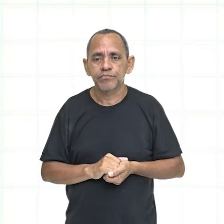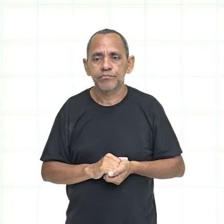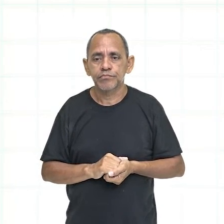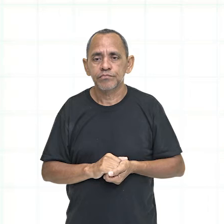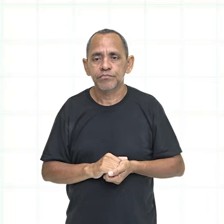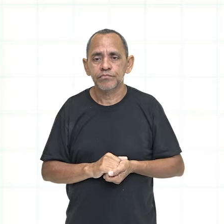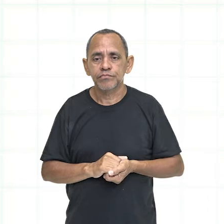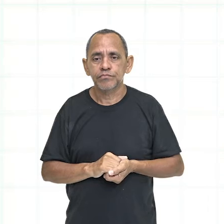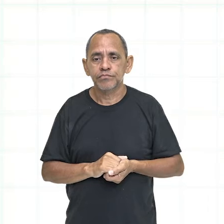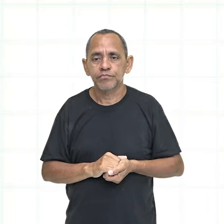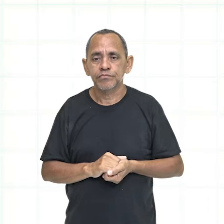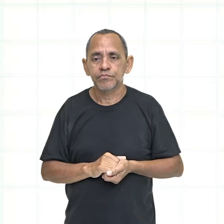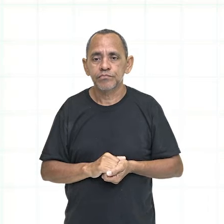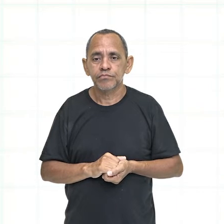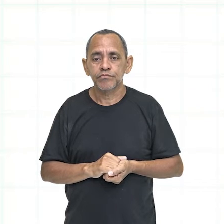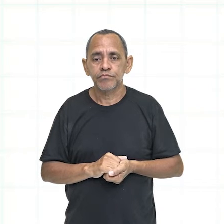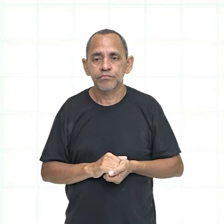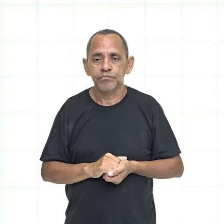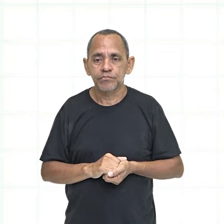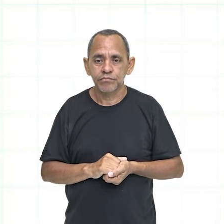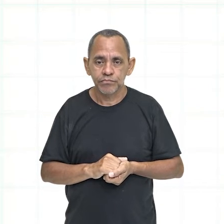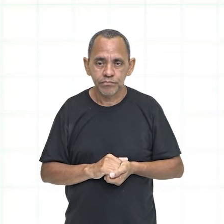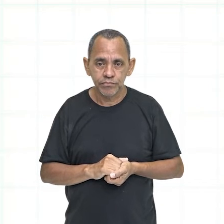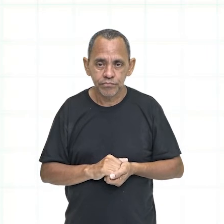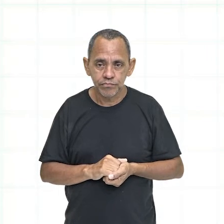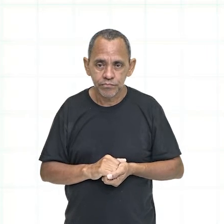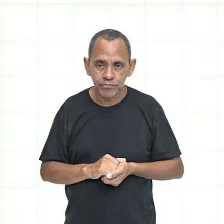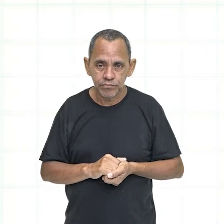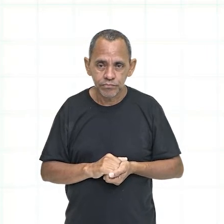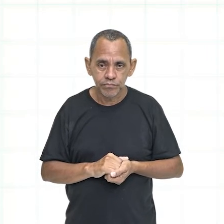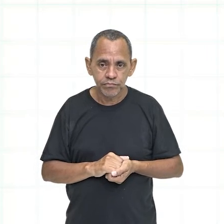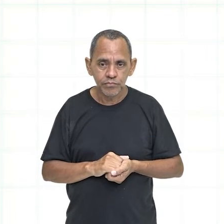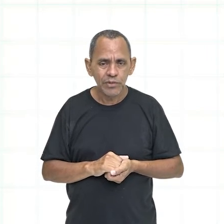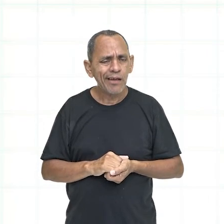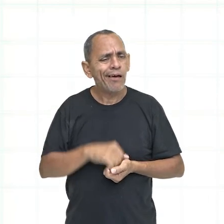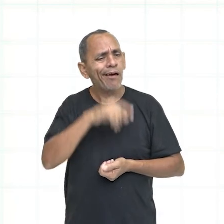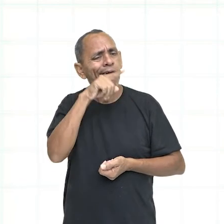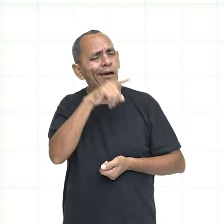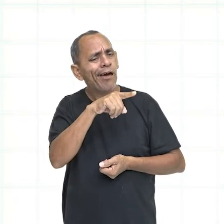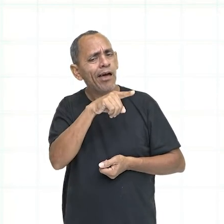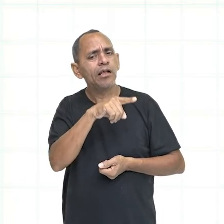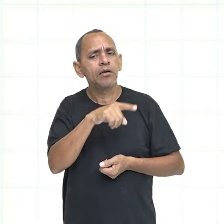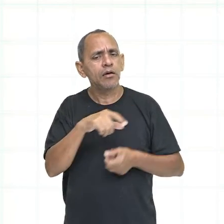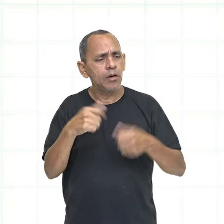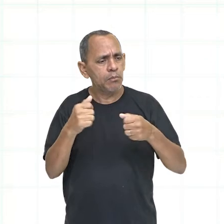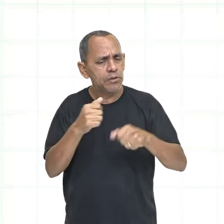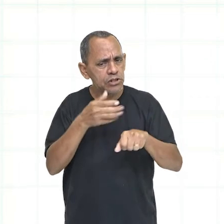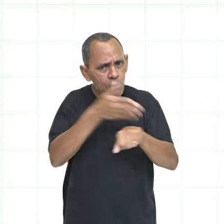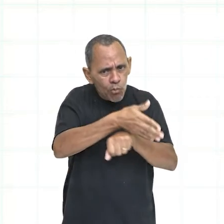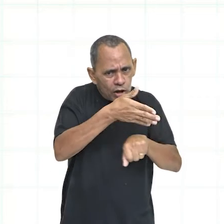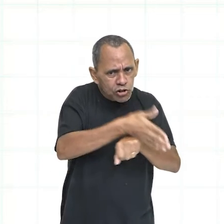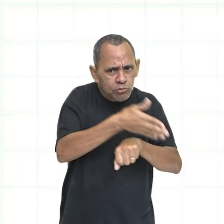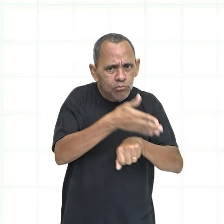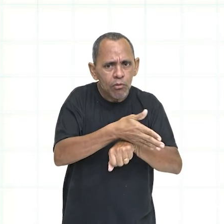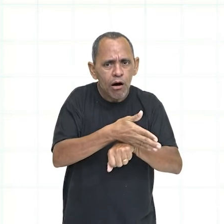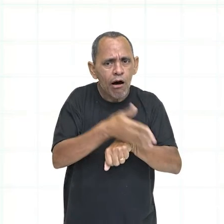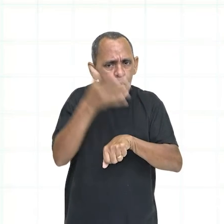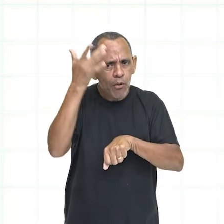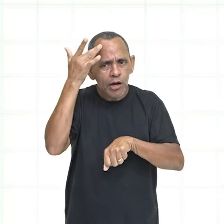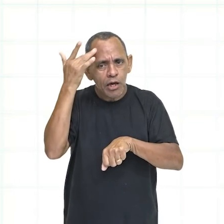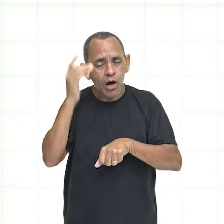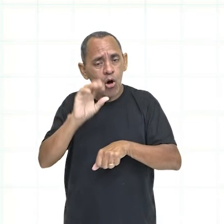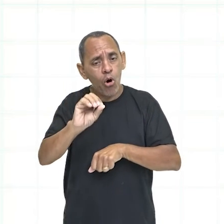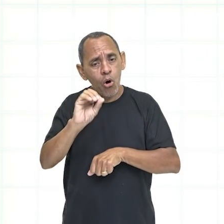Sorry. A pergunta então em português fica, ele deve participar da reunião amanhã ou é